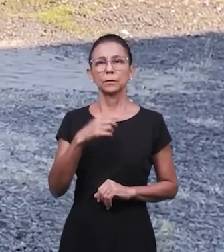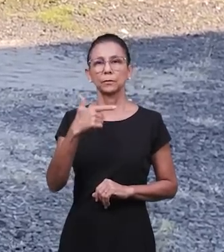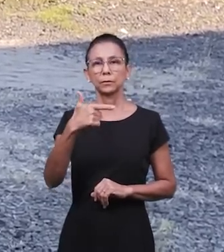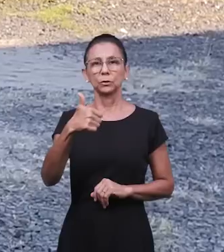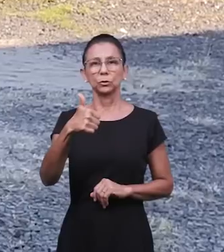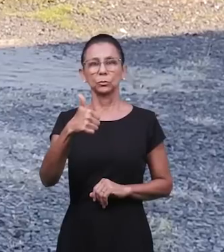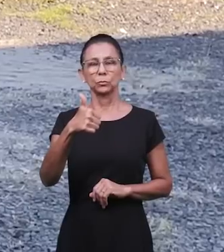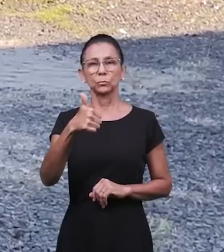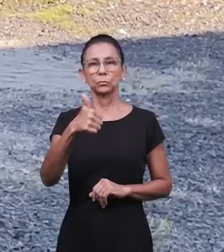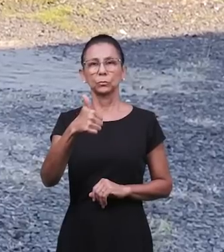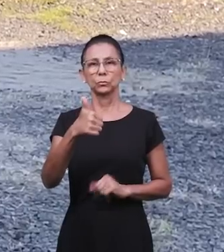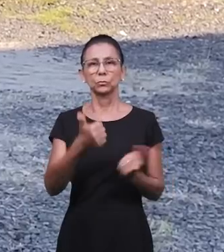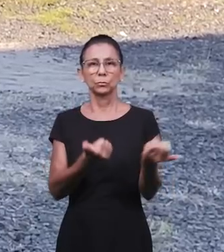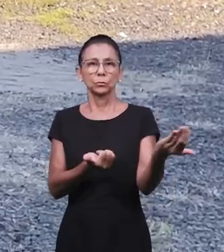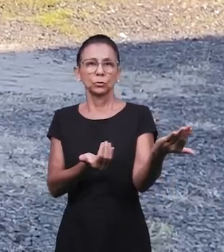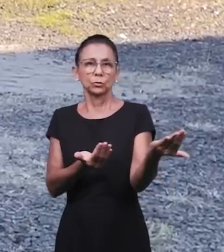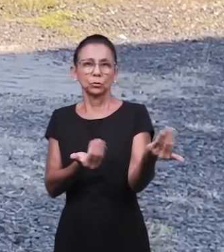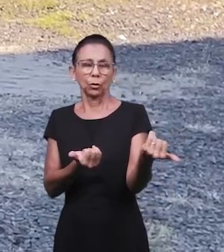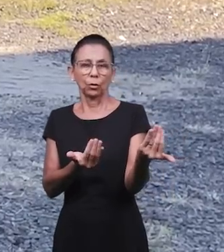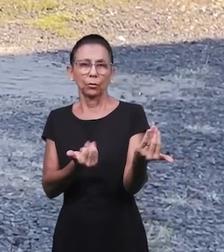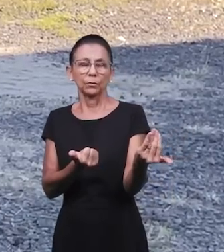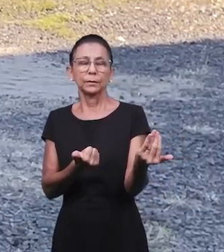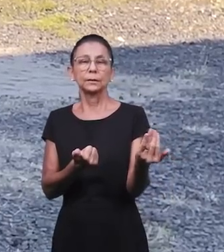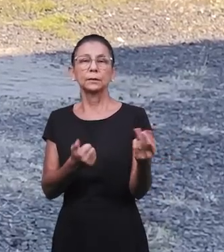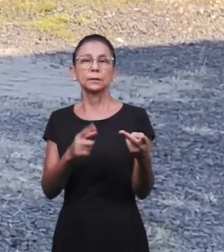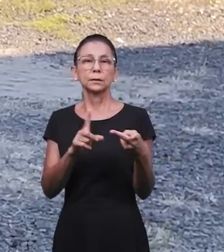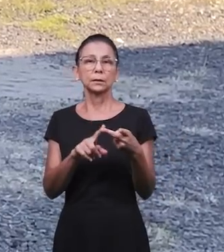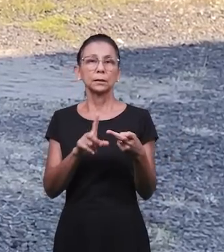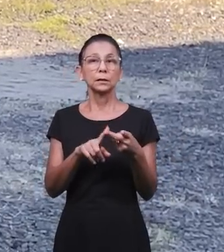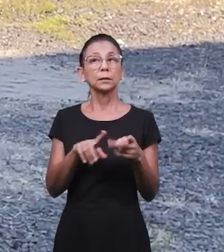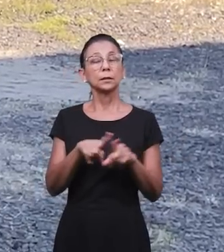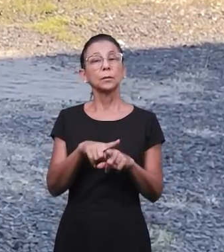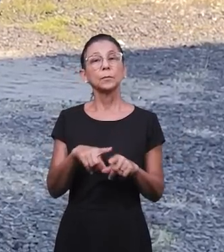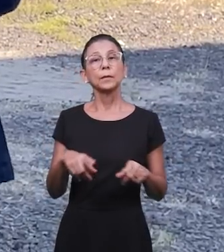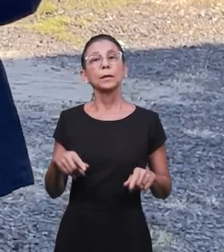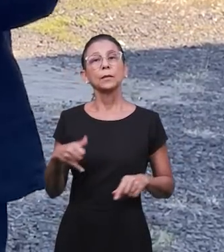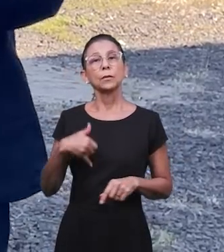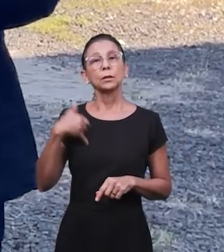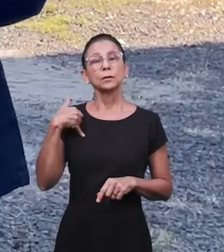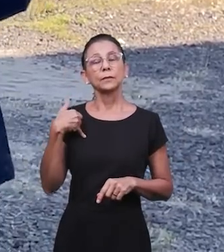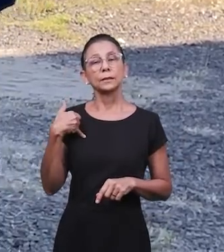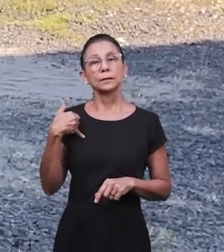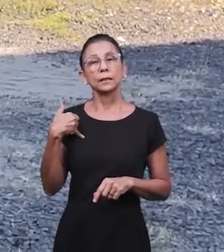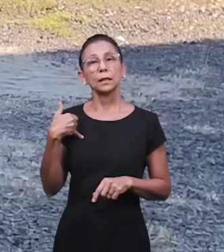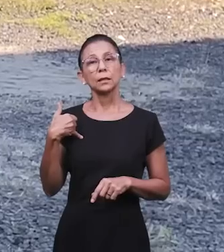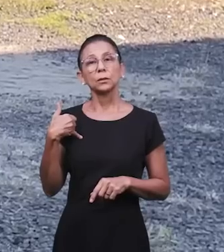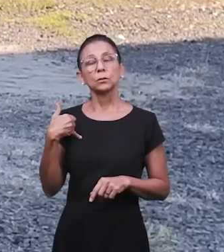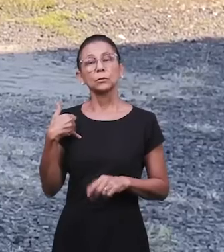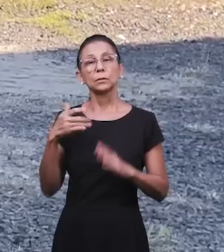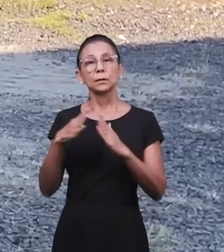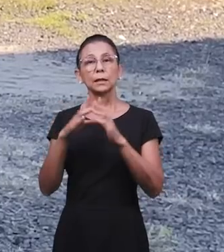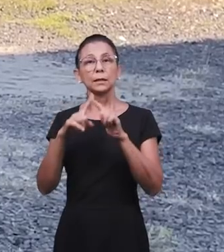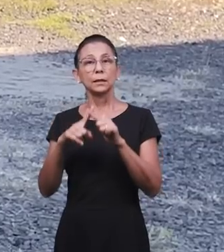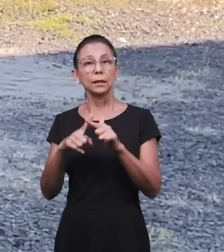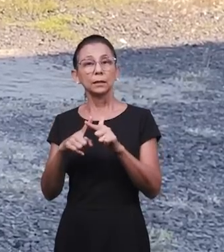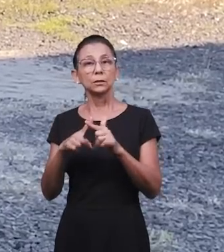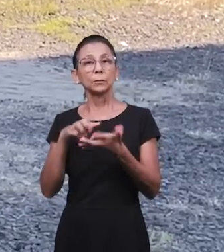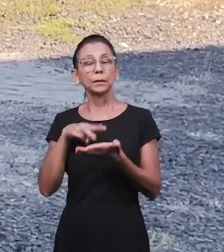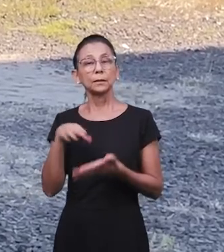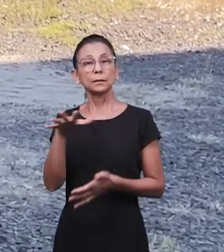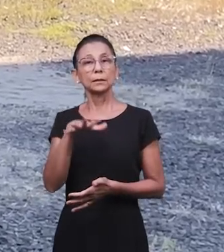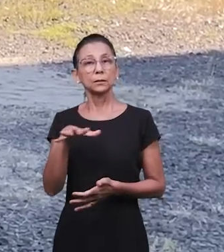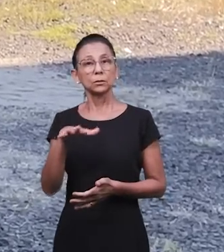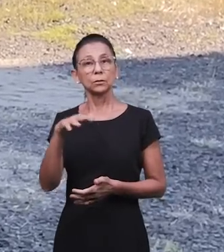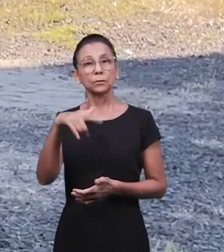21 jovens e nós tivemos também o aniversário da igreja de Xanxerê, 21 anos da